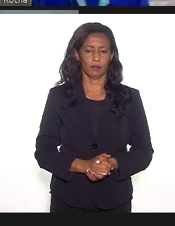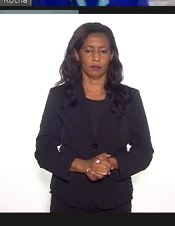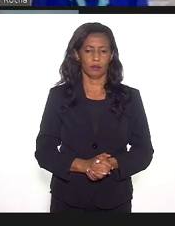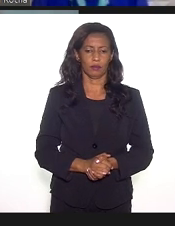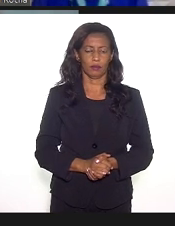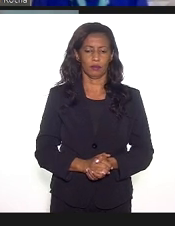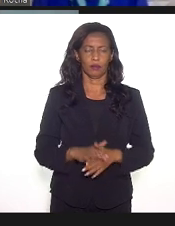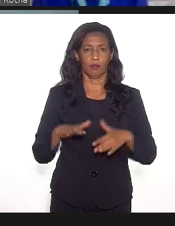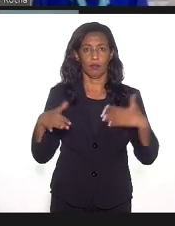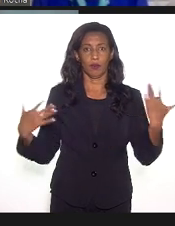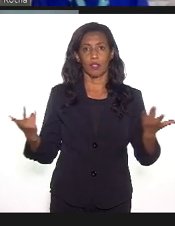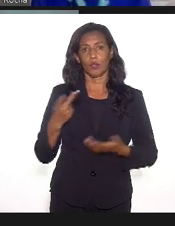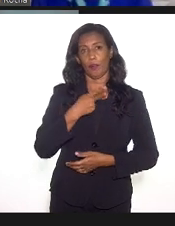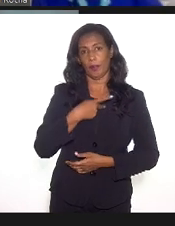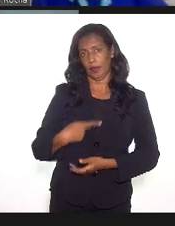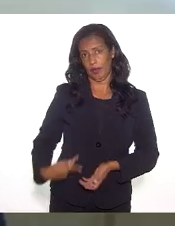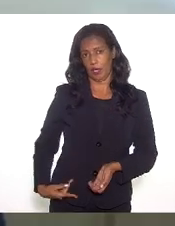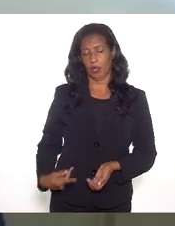Senhor presidente,